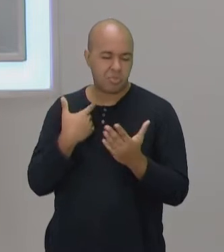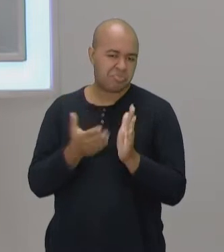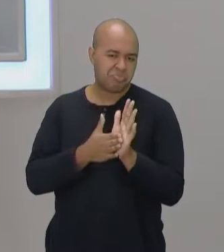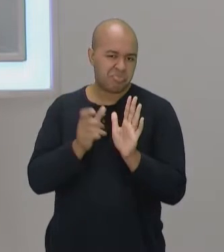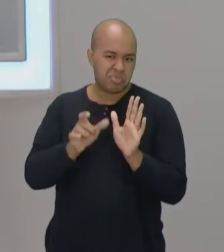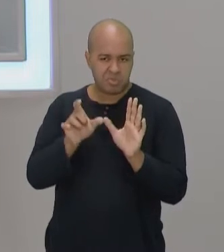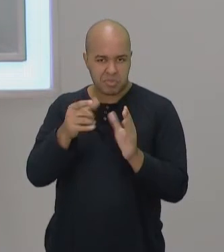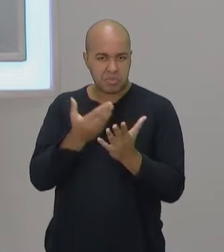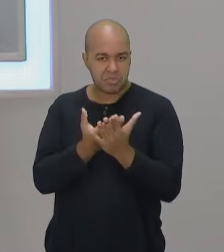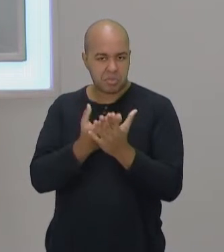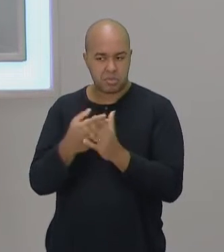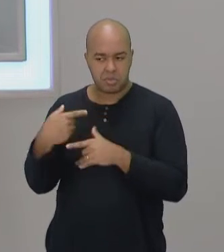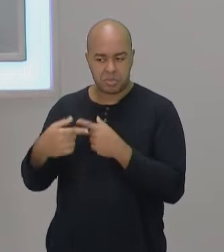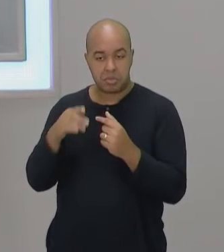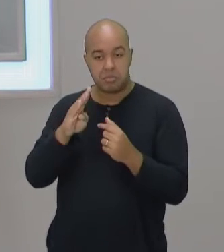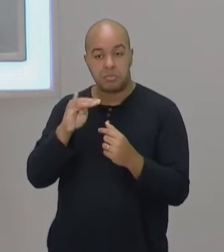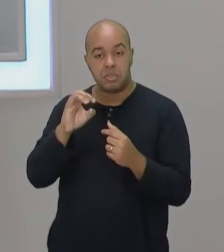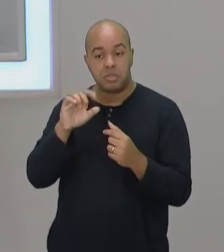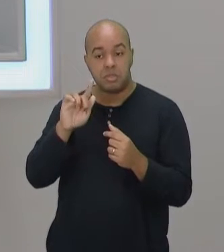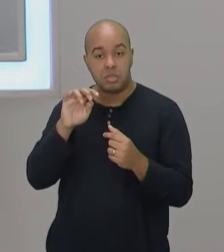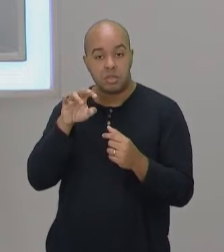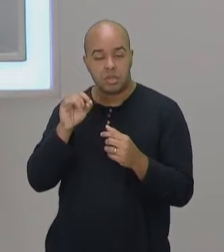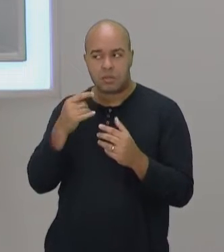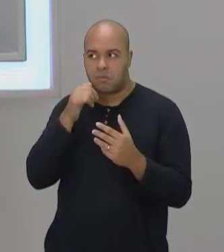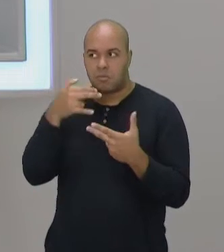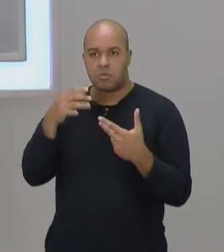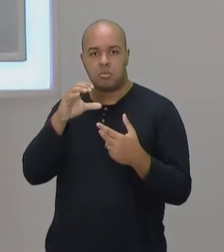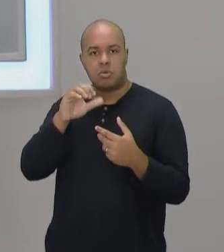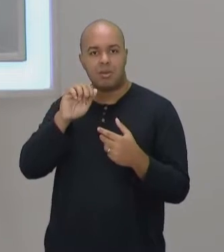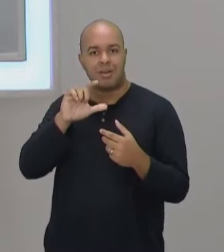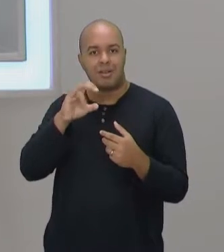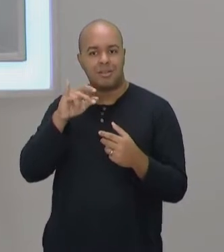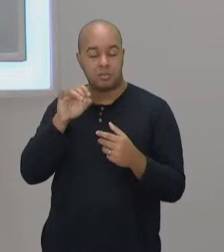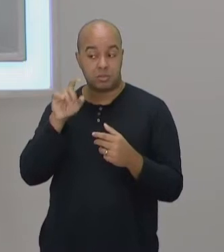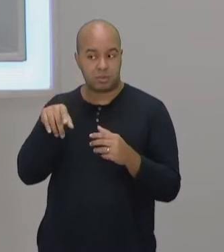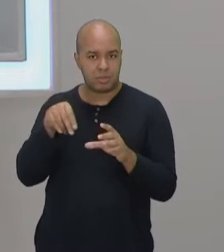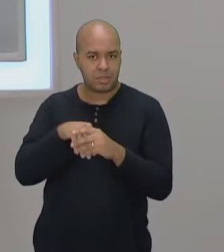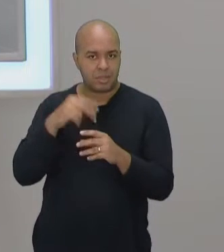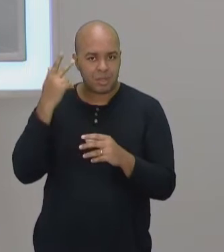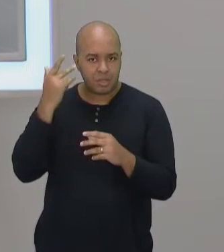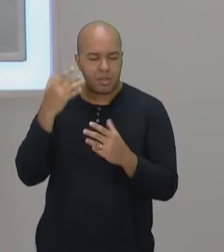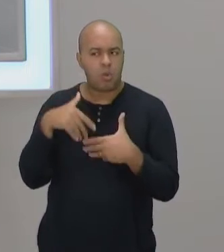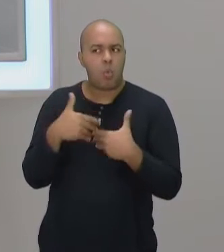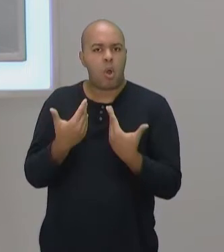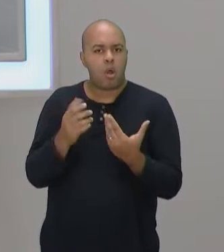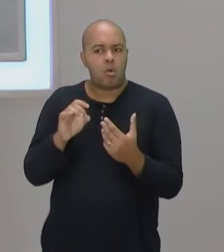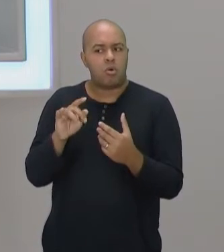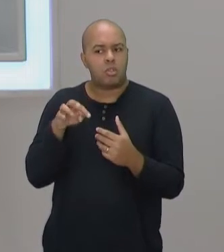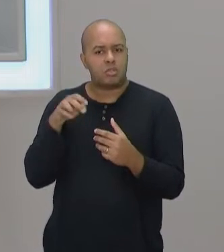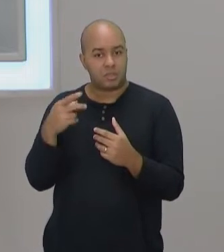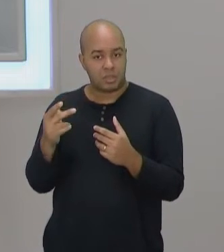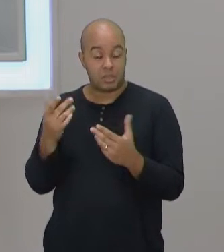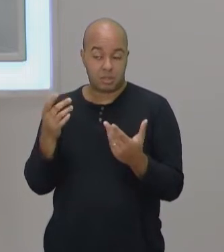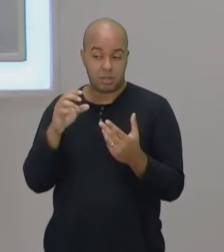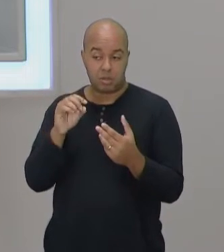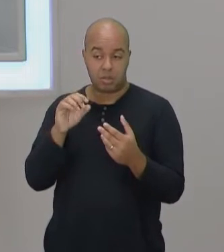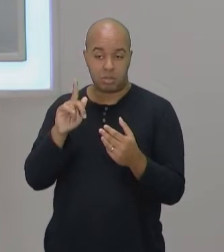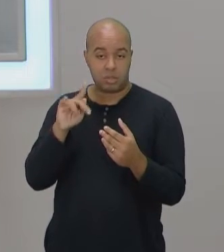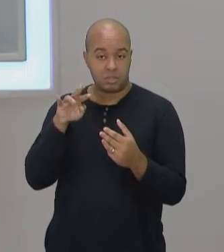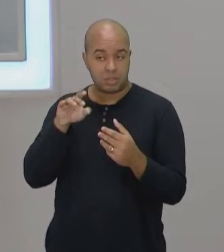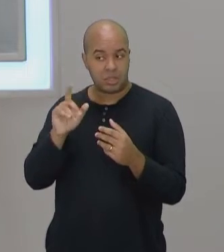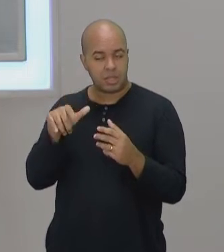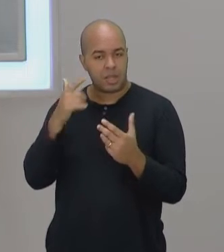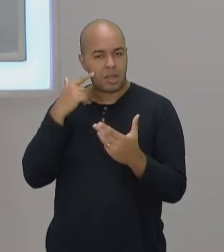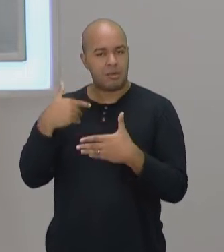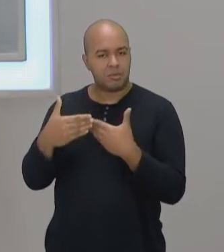que eu vou estudar o ciclo biogeoquímico do cálcio na natureza. Então nós vamos ver lá qual que é a origem dele. A origem do cálcio, na sua